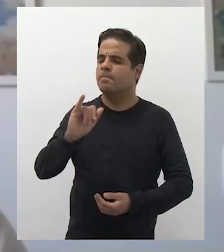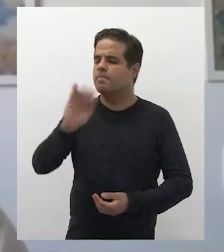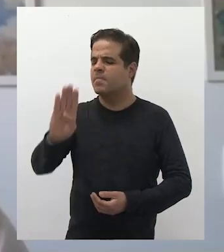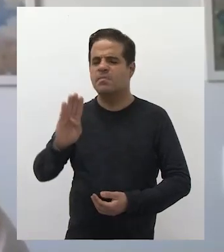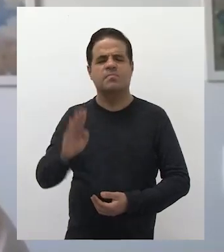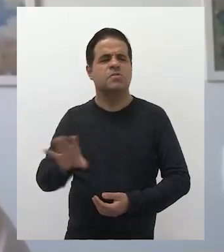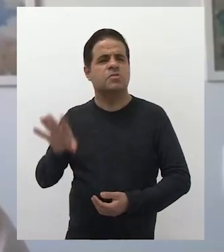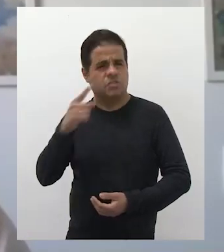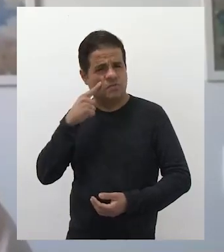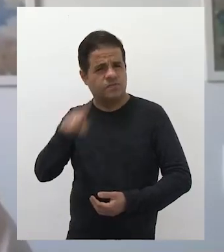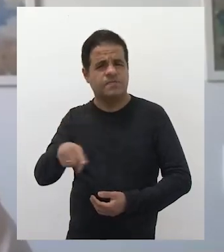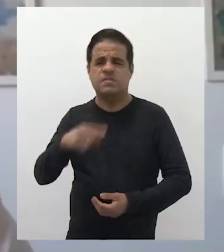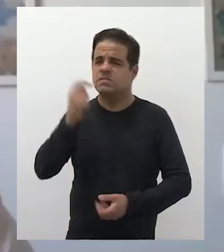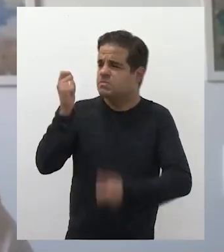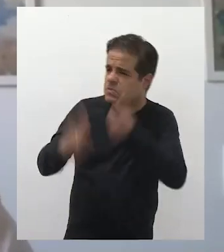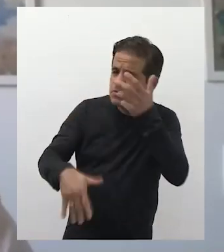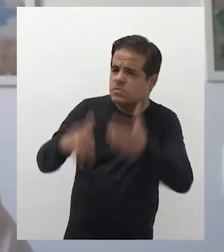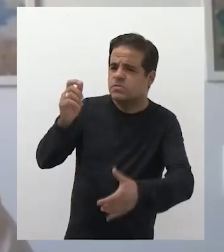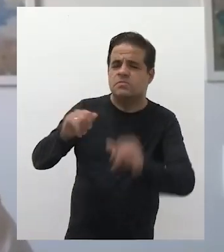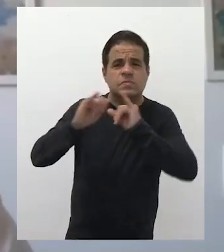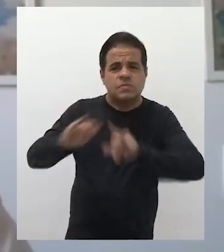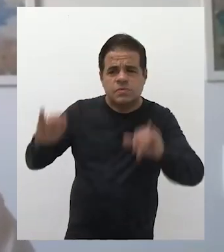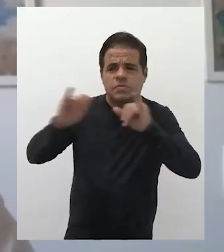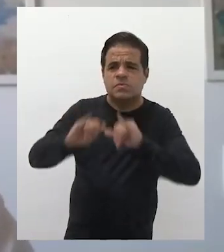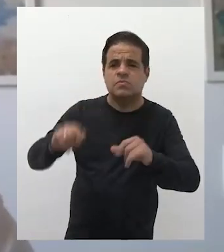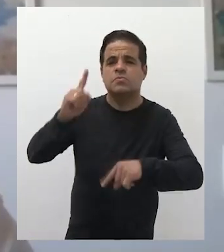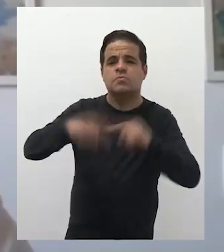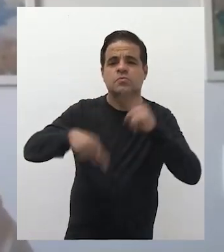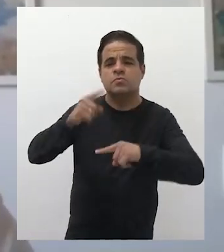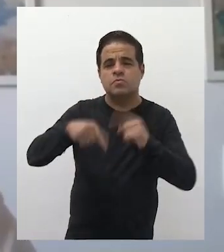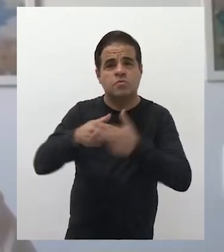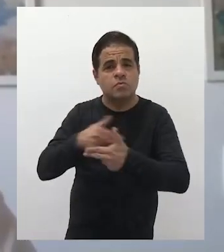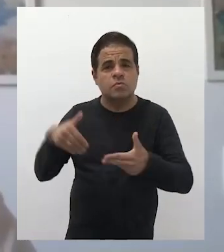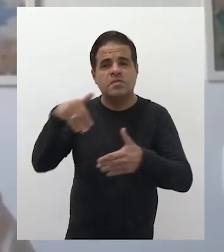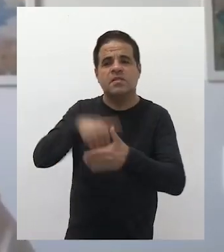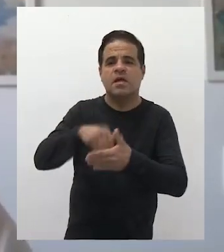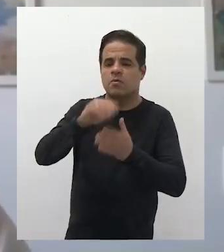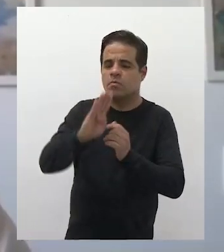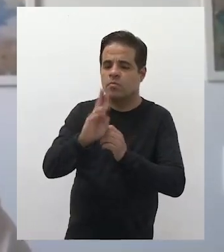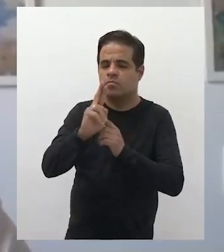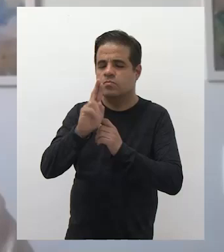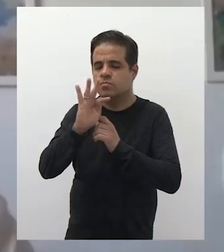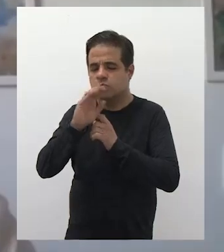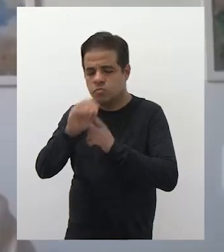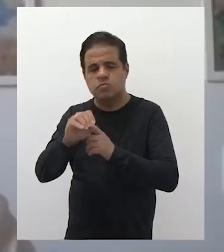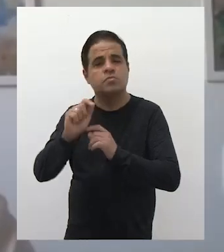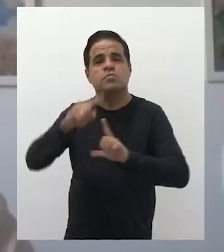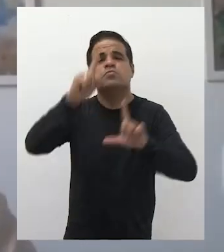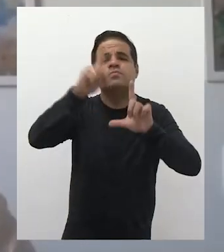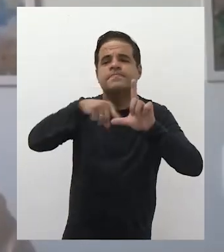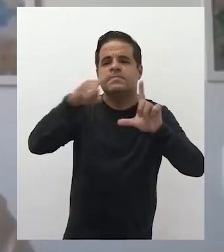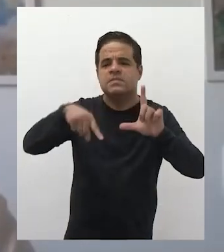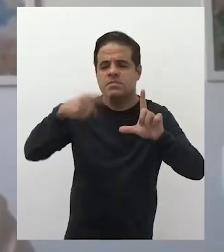gente ouve com mais frequência no noticiário? O Produto Interno Bruto. Então, é um índice, é